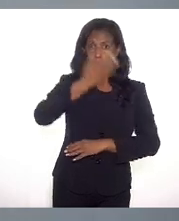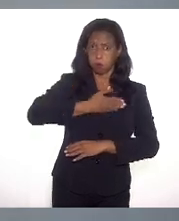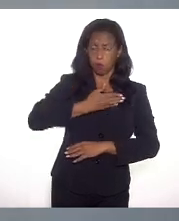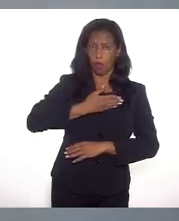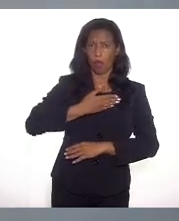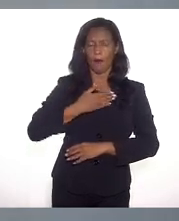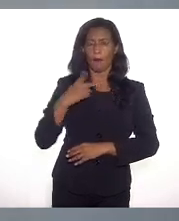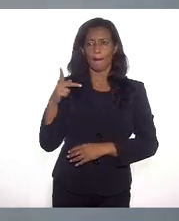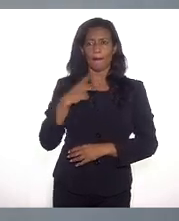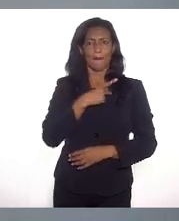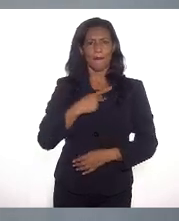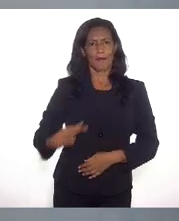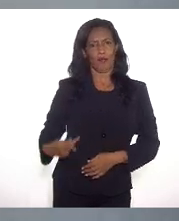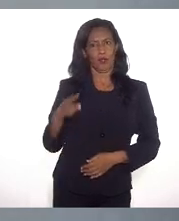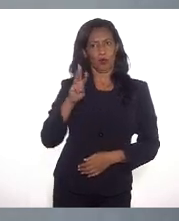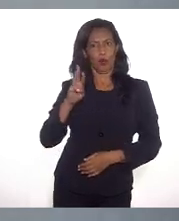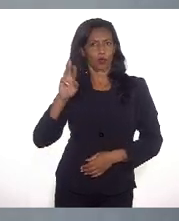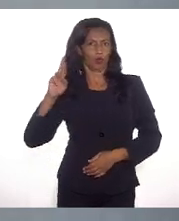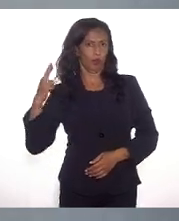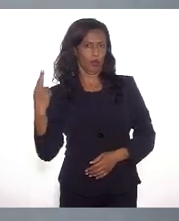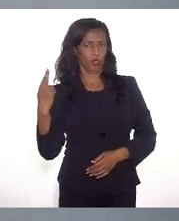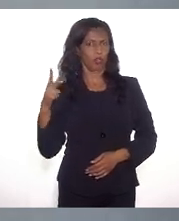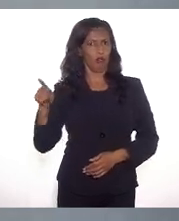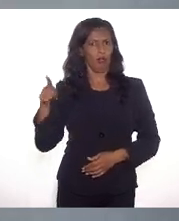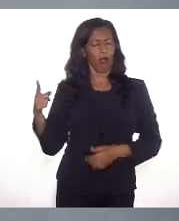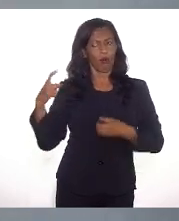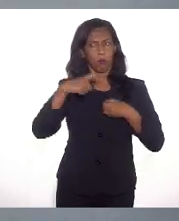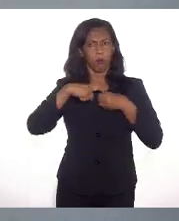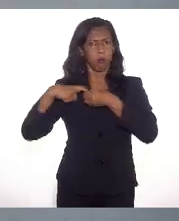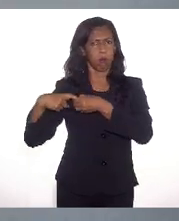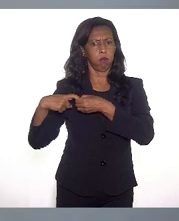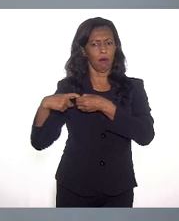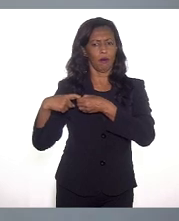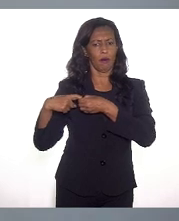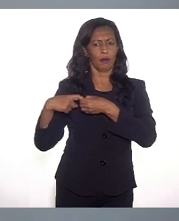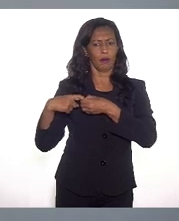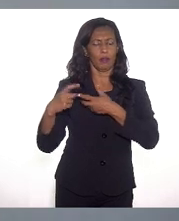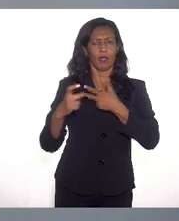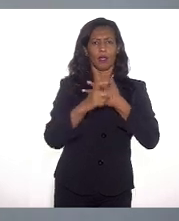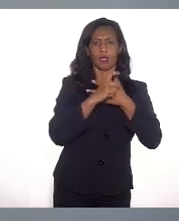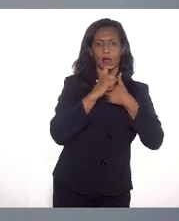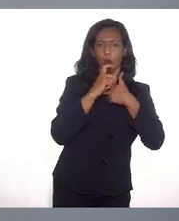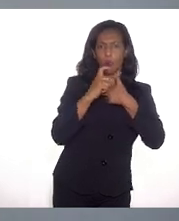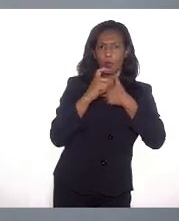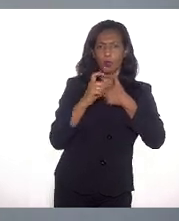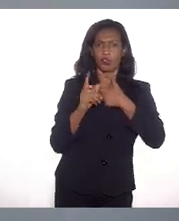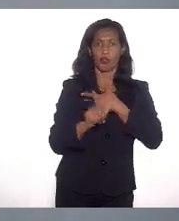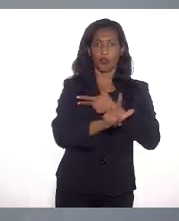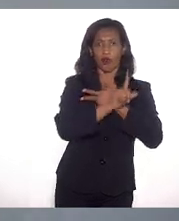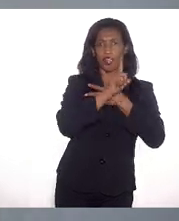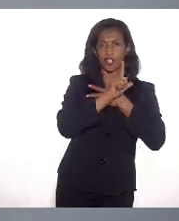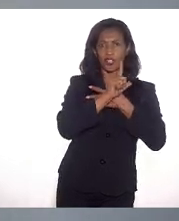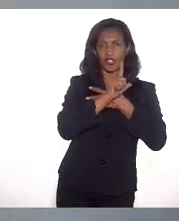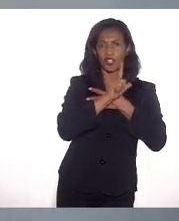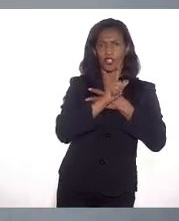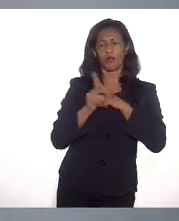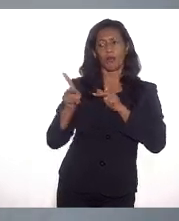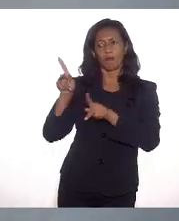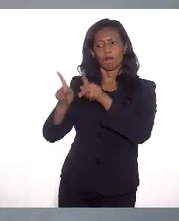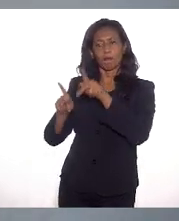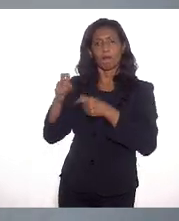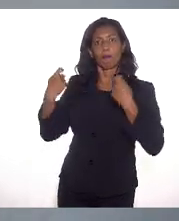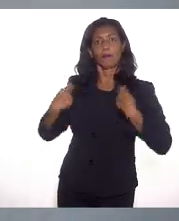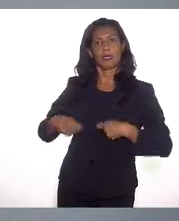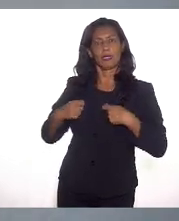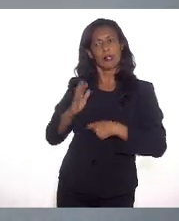Washington Reis, que essa parceria entre o executivo e o legislativo é o que a nossa população